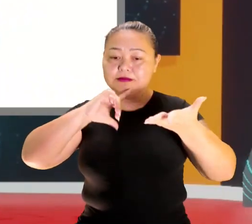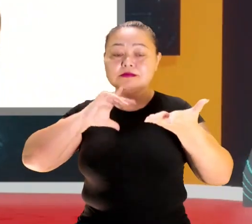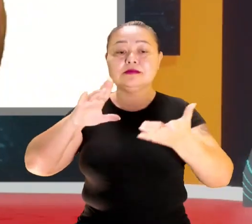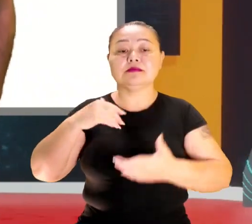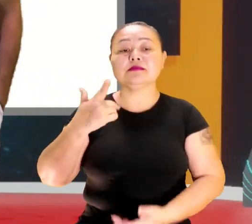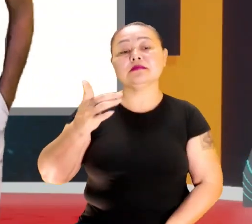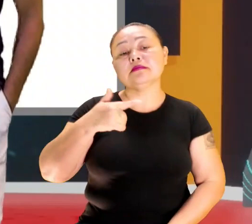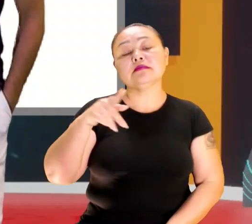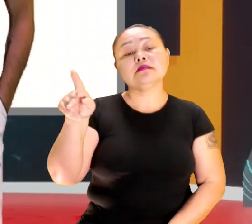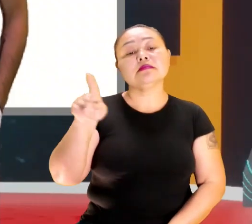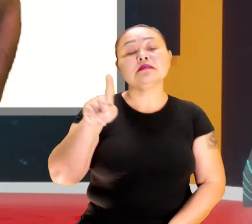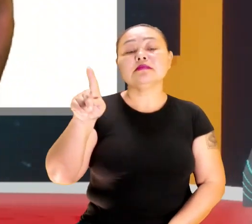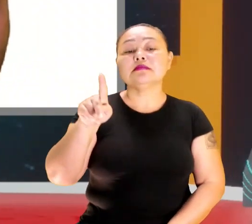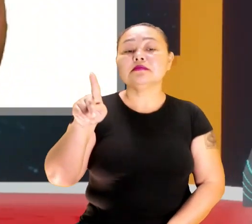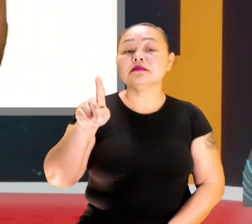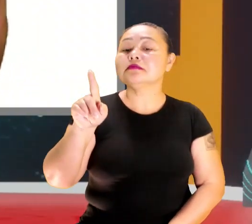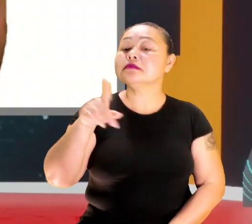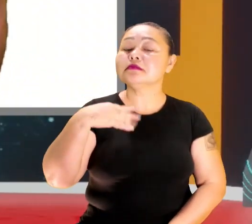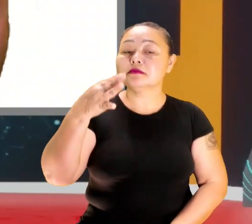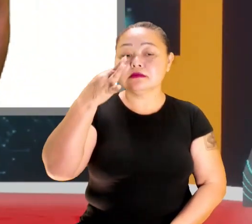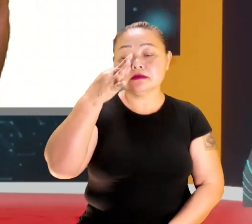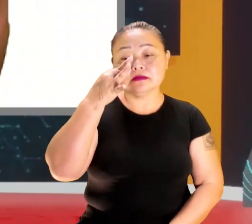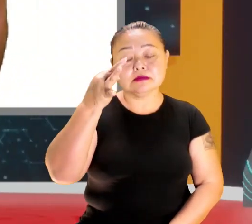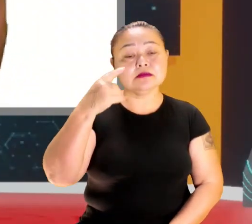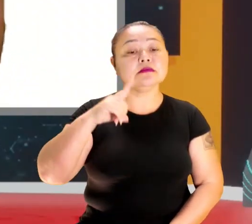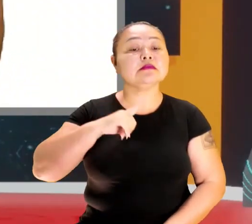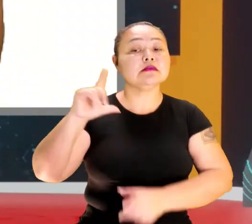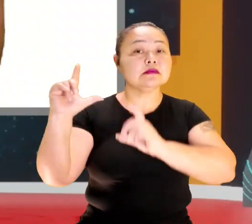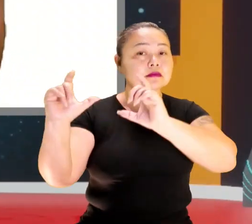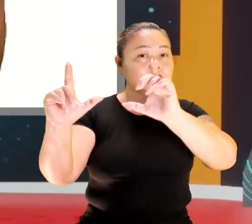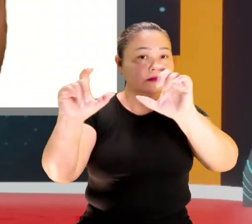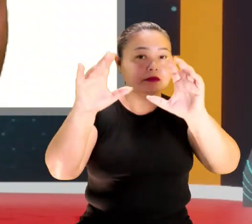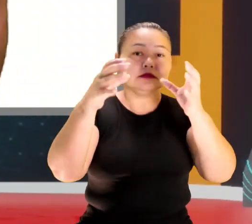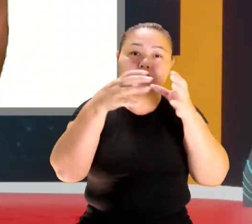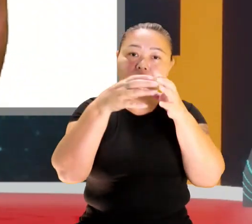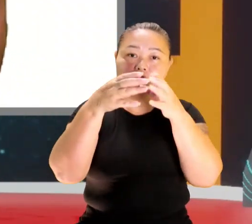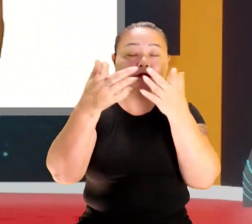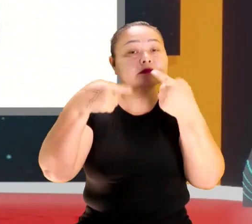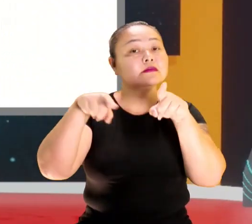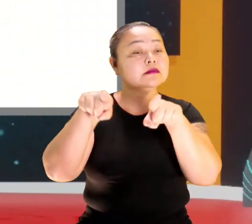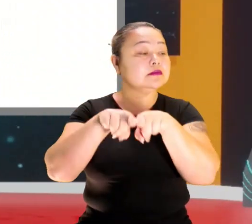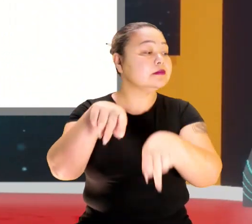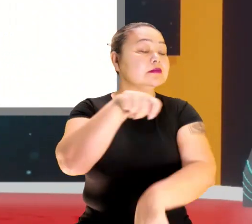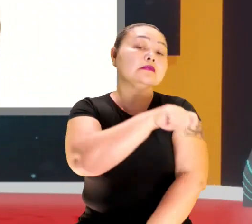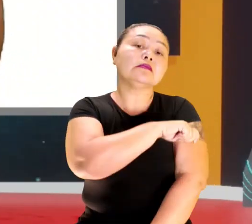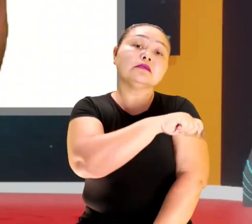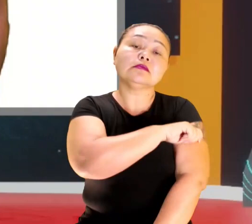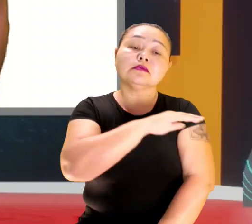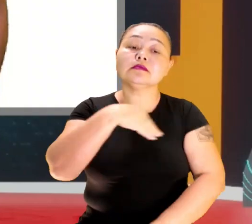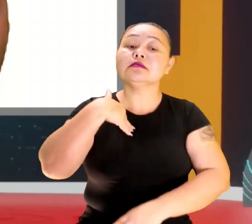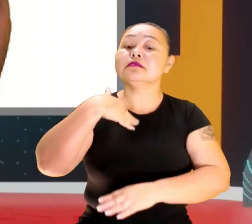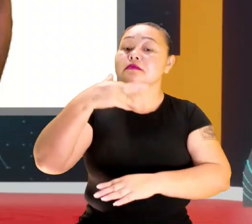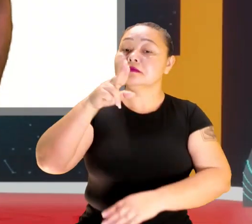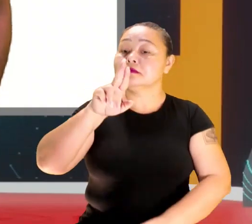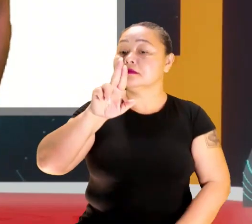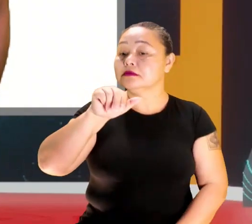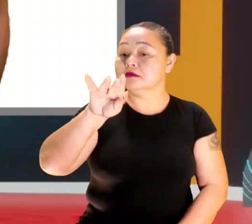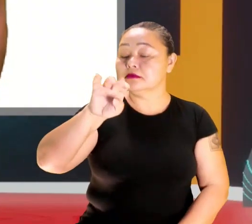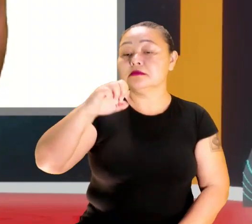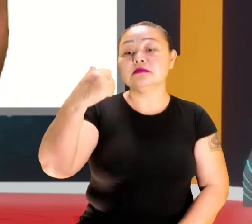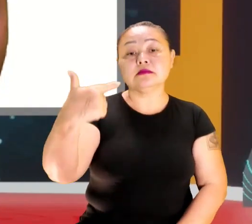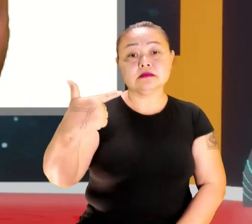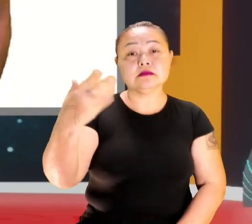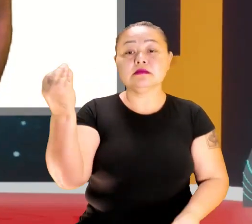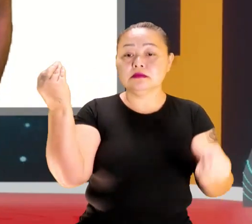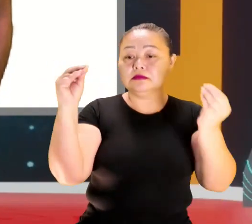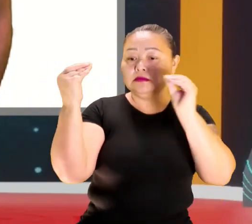Os professores estão mandando, né, aos presenciais fotos, registros das turmas, dos alunos, e a gente quer dizer que a partir da unidade 2 a gente vai colocar essas